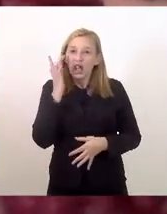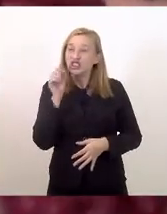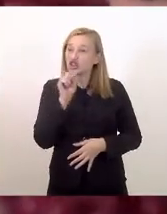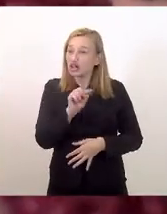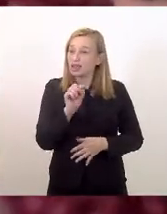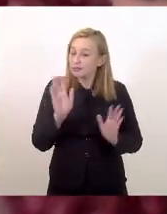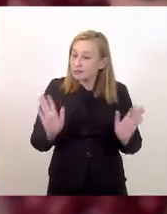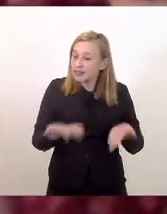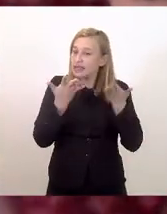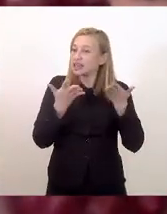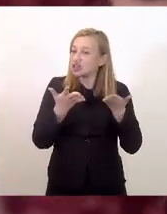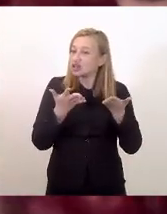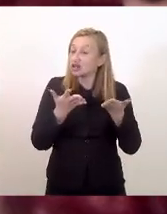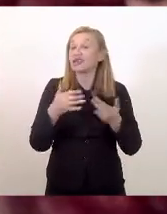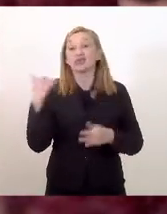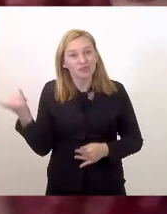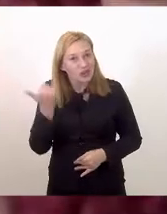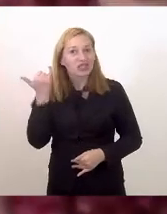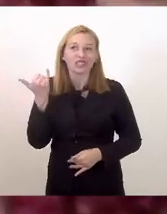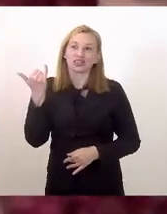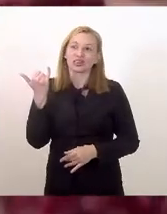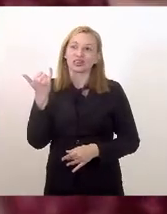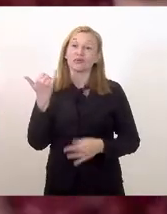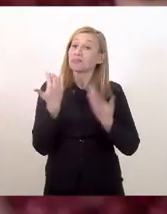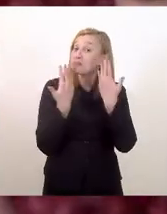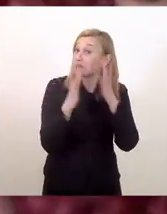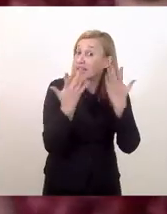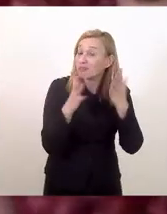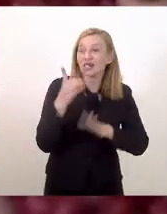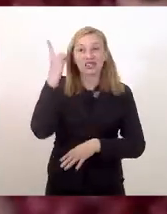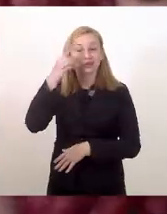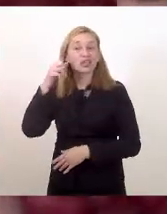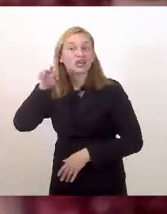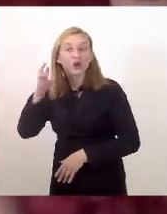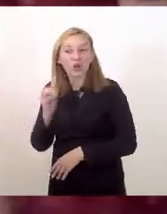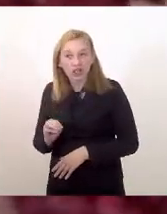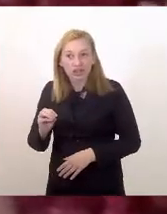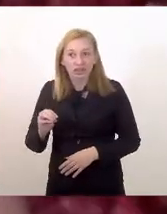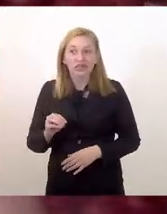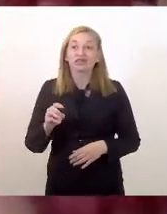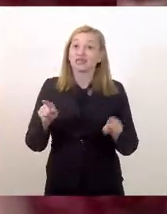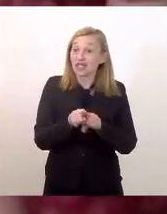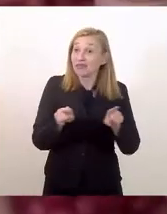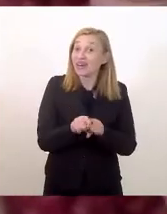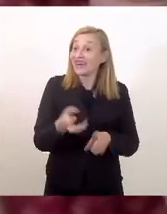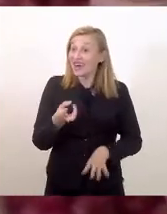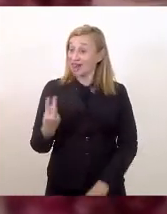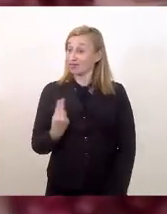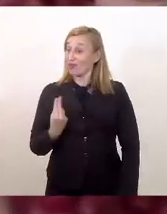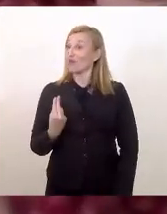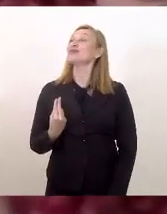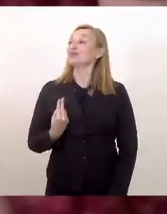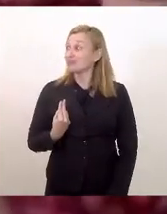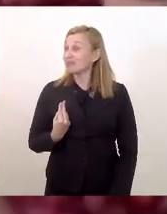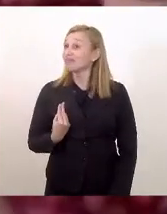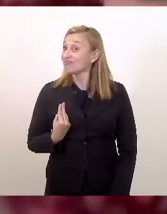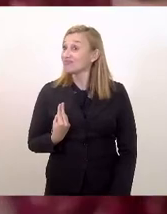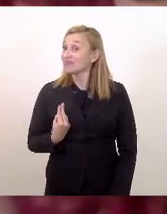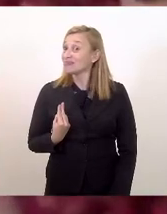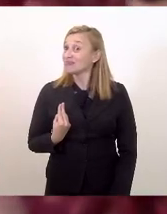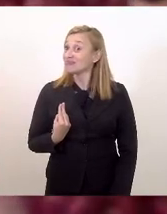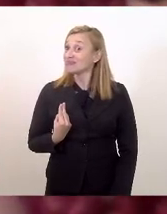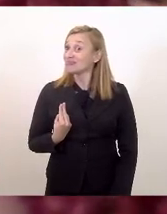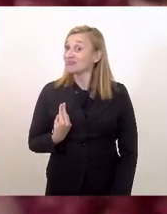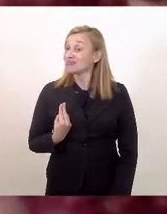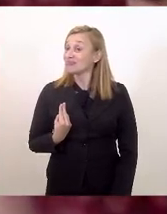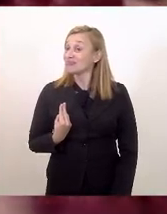uma iniciativa muito importante. Parabéns, deputada Eurico Miranda. Eu também quero coautoria. Já Vossa Excelência